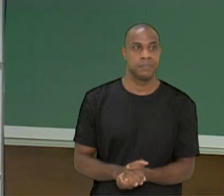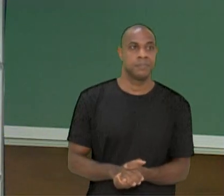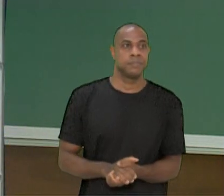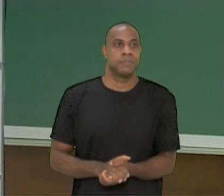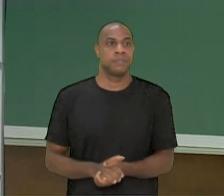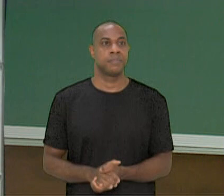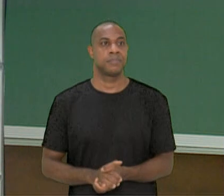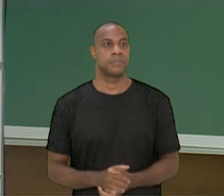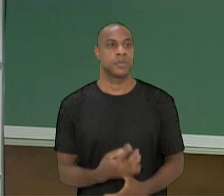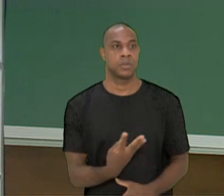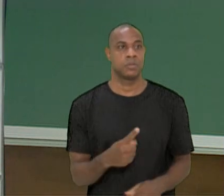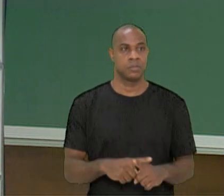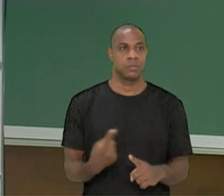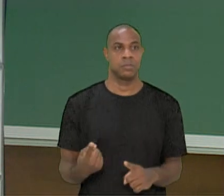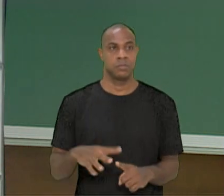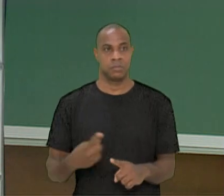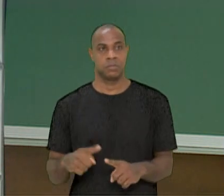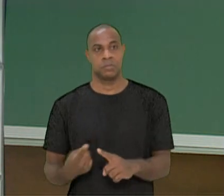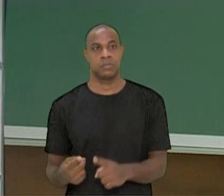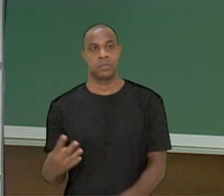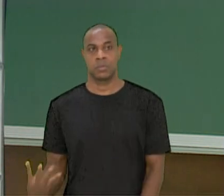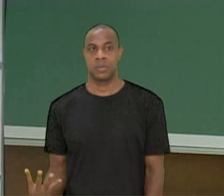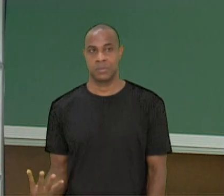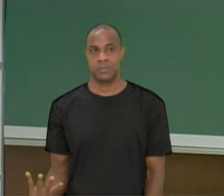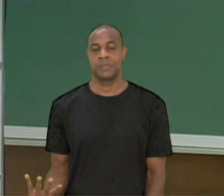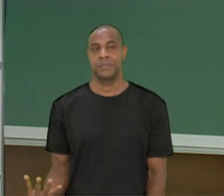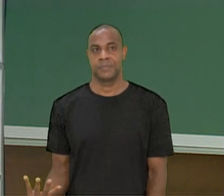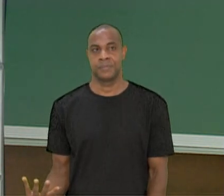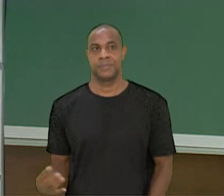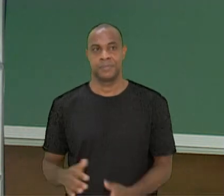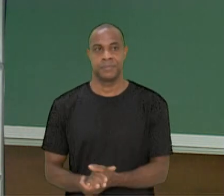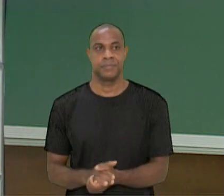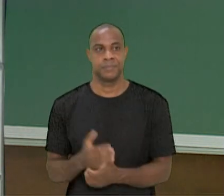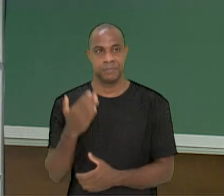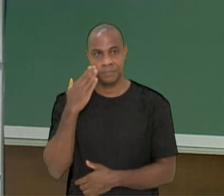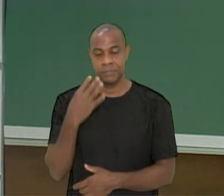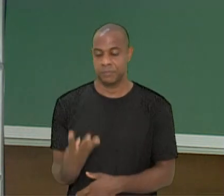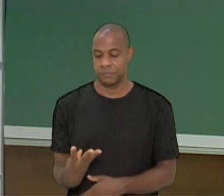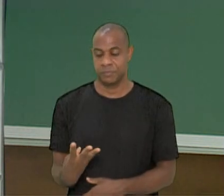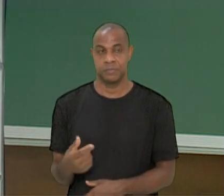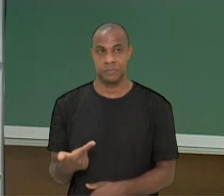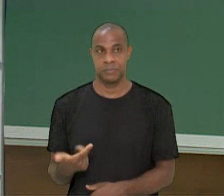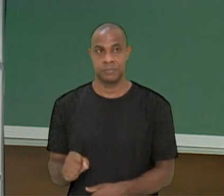vezes 1 é 4. E 108 dividido por 4 é mais 27. Beleza?